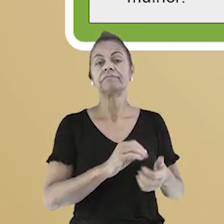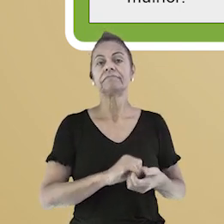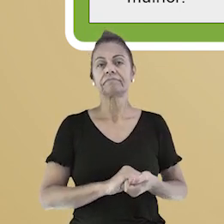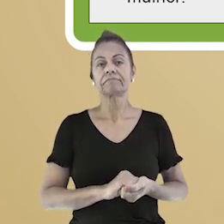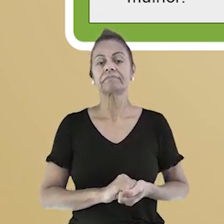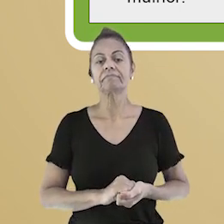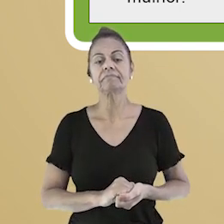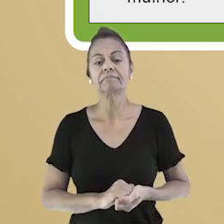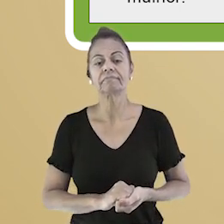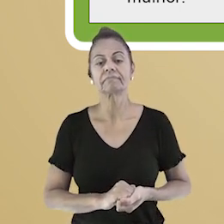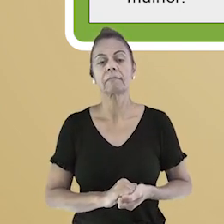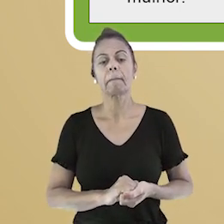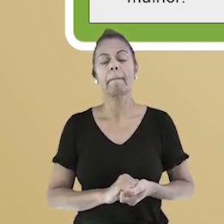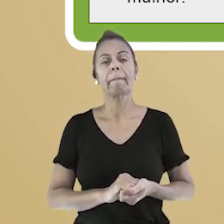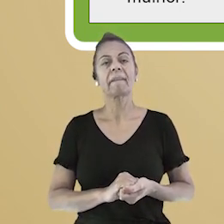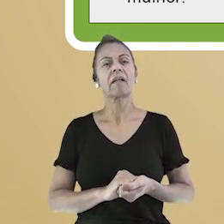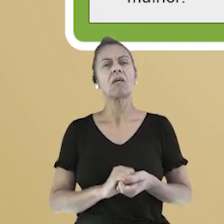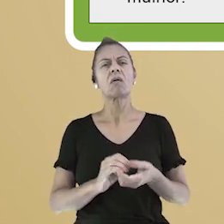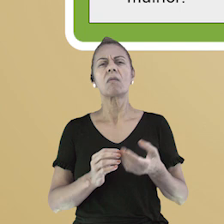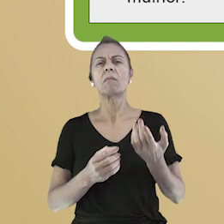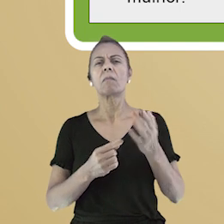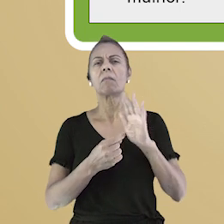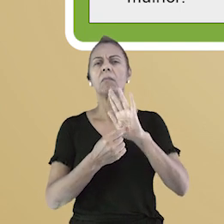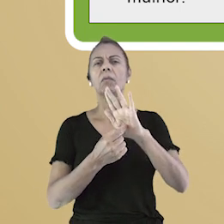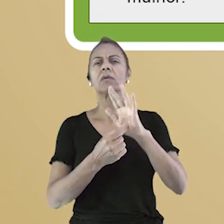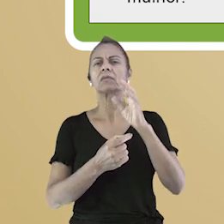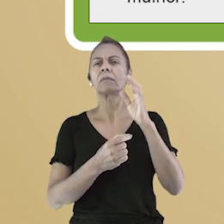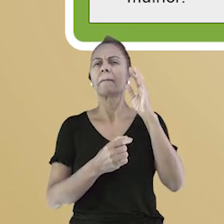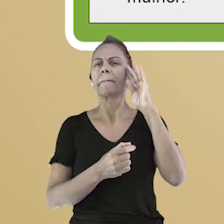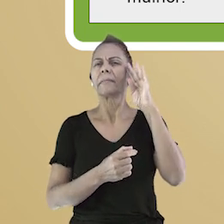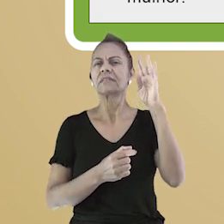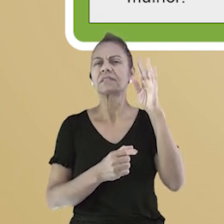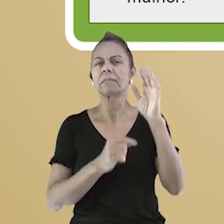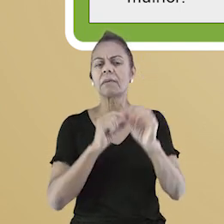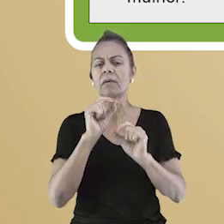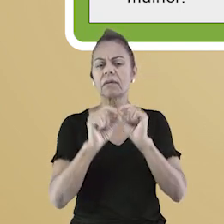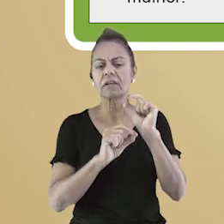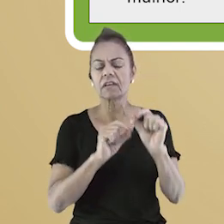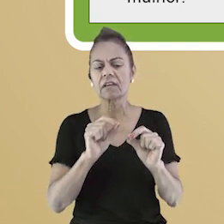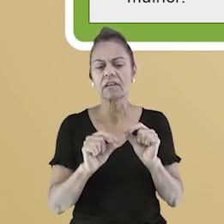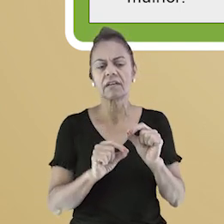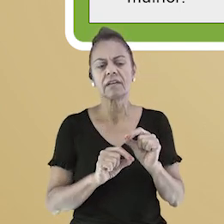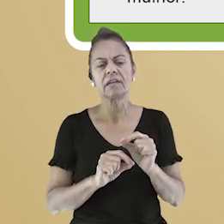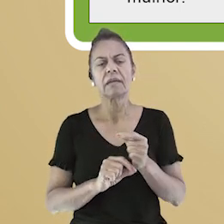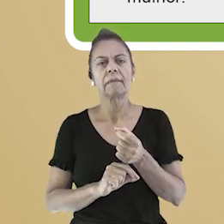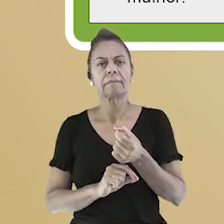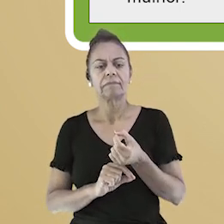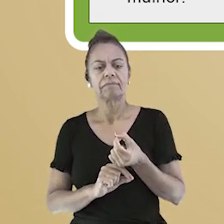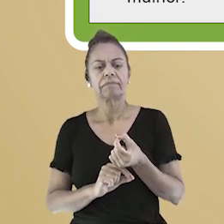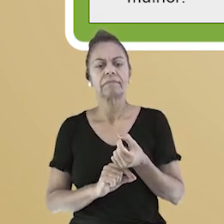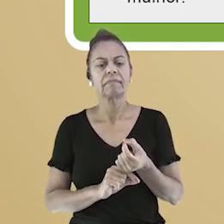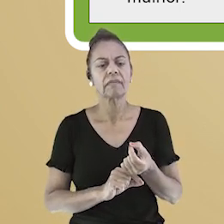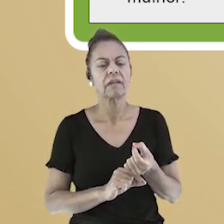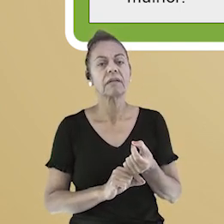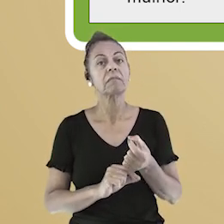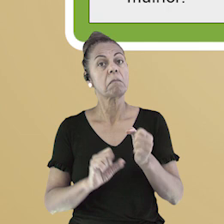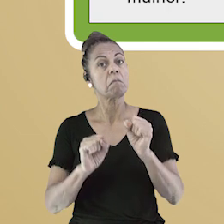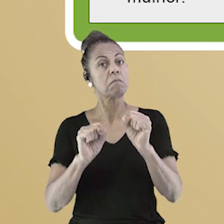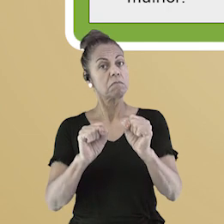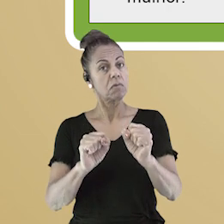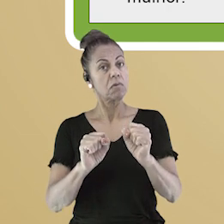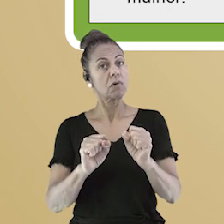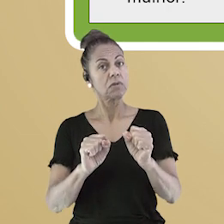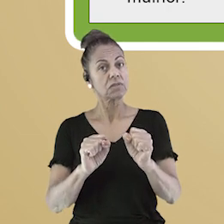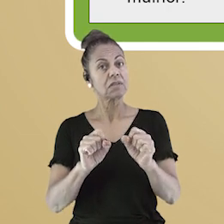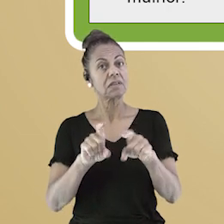né? Então a gente tem aqui comprimidos. Eles se apresentam principalmente na forma das pílulas e também